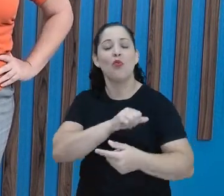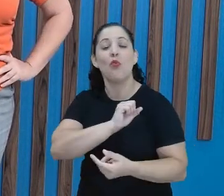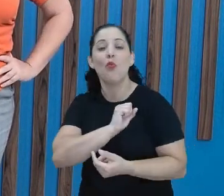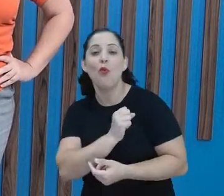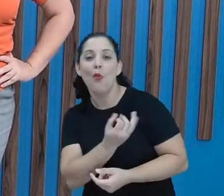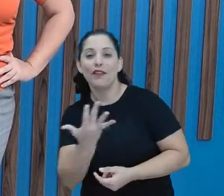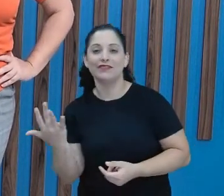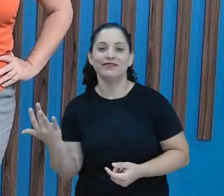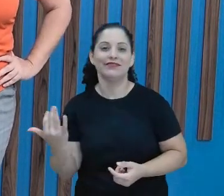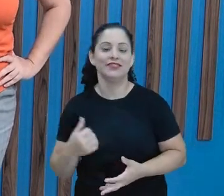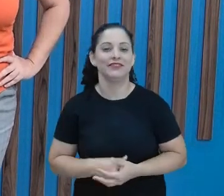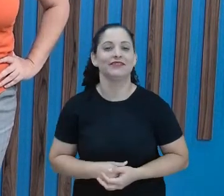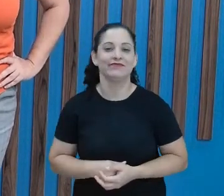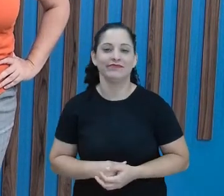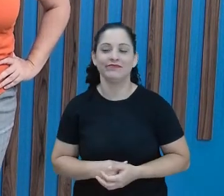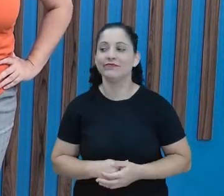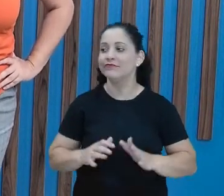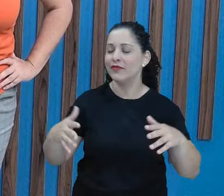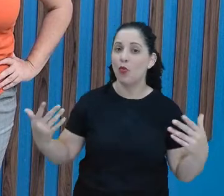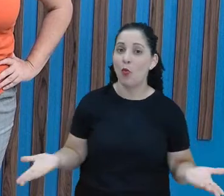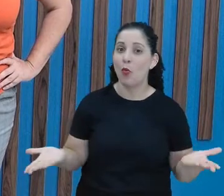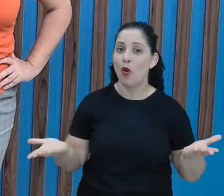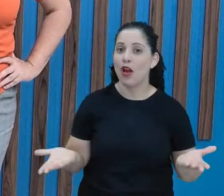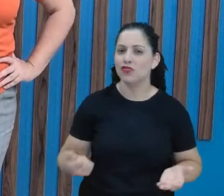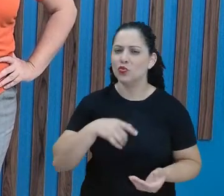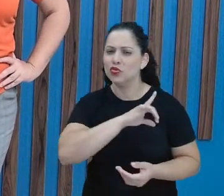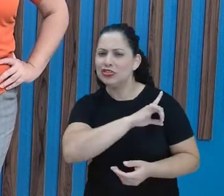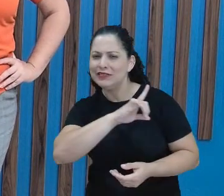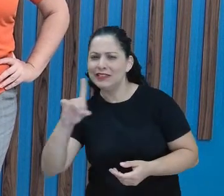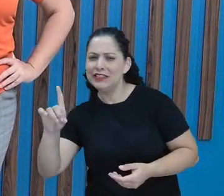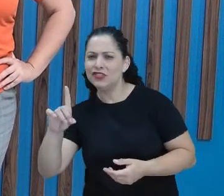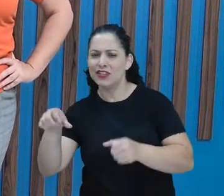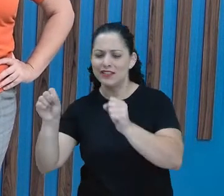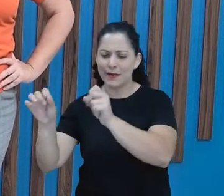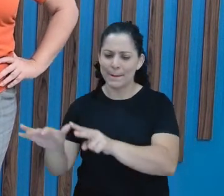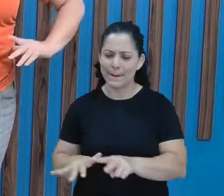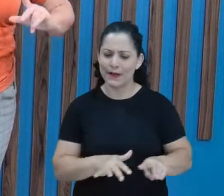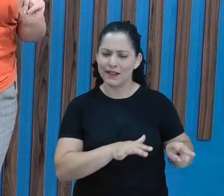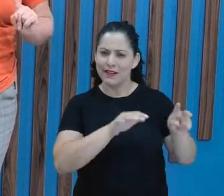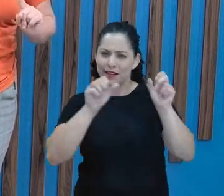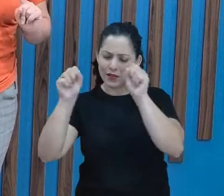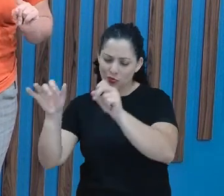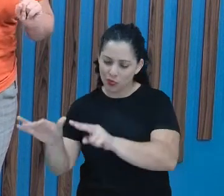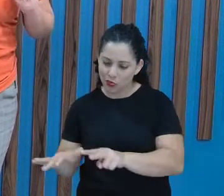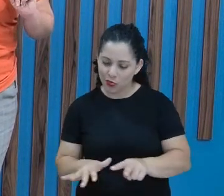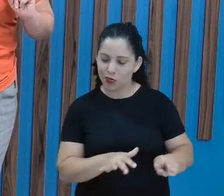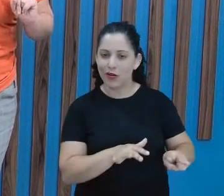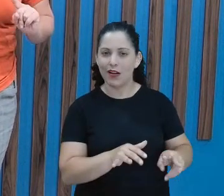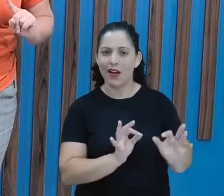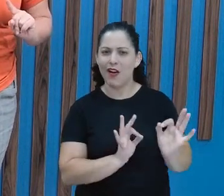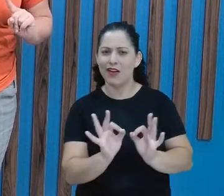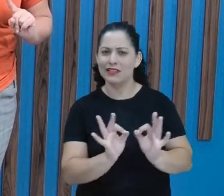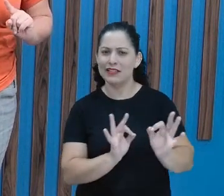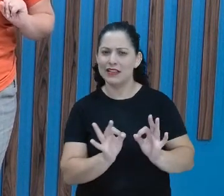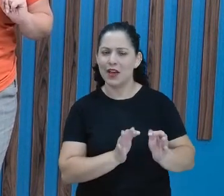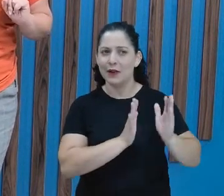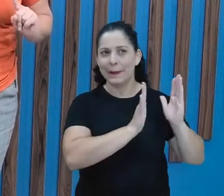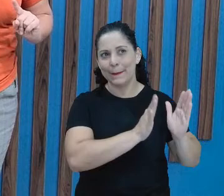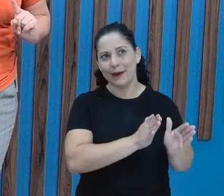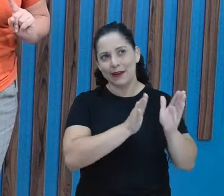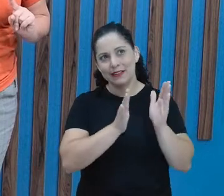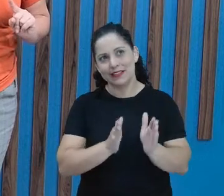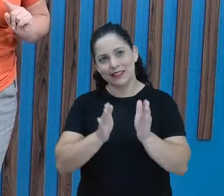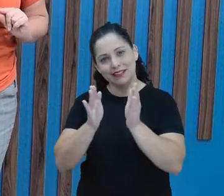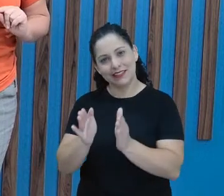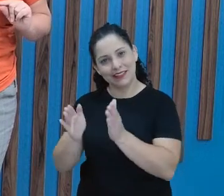Hein? Quais são os dias da semana em ordem? Você lembra? Também já estudamos aí, vimos